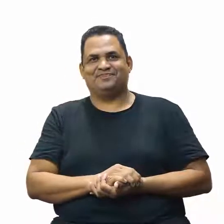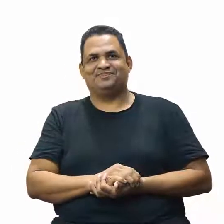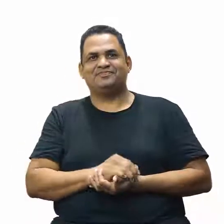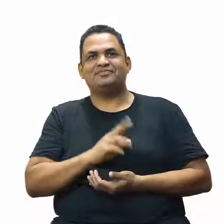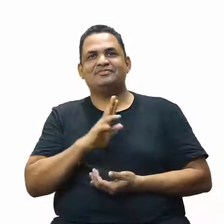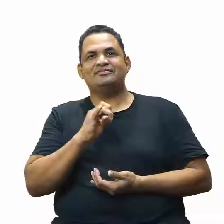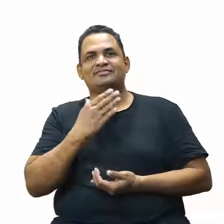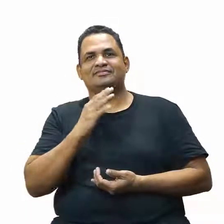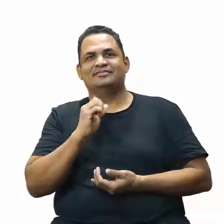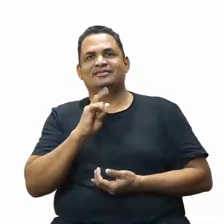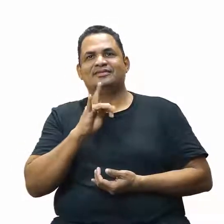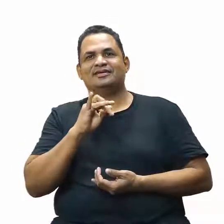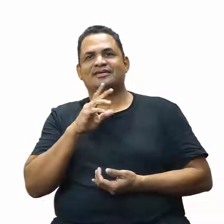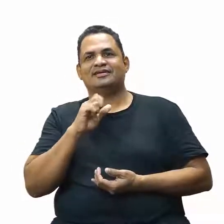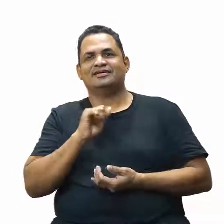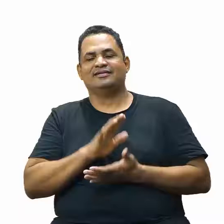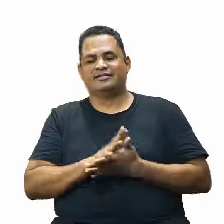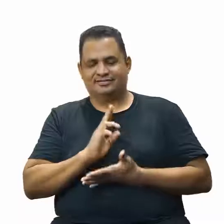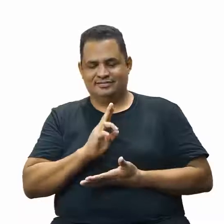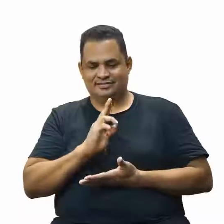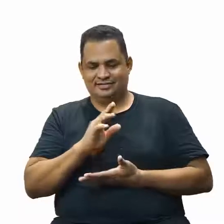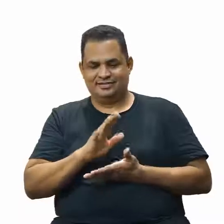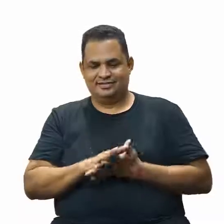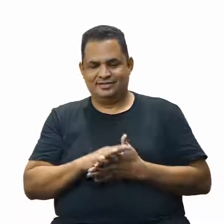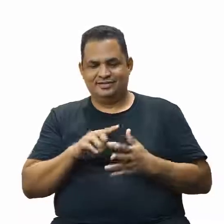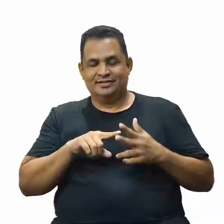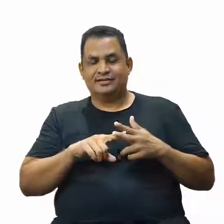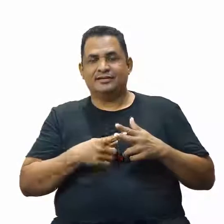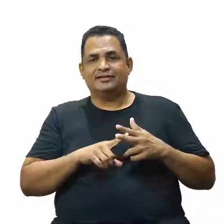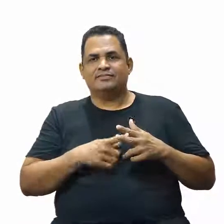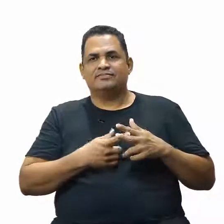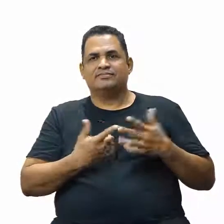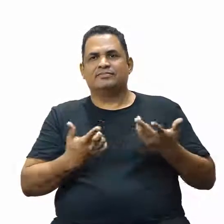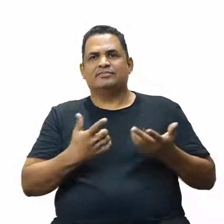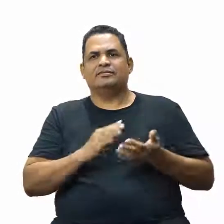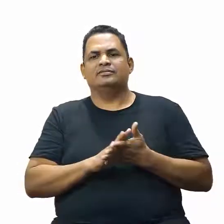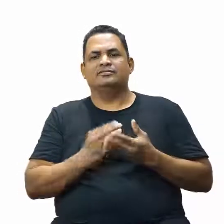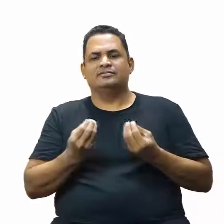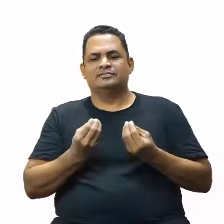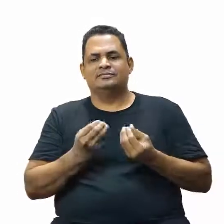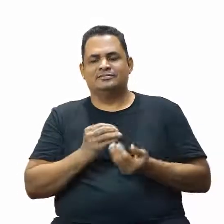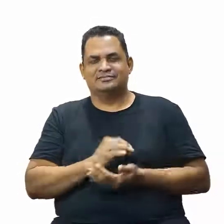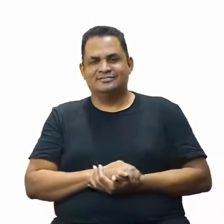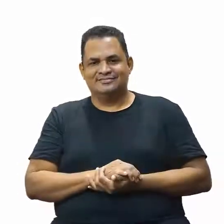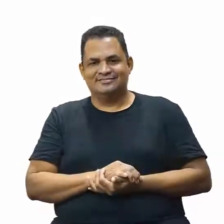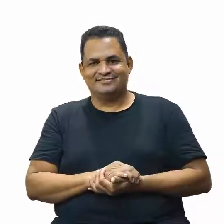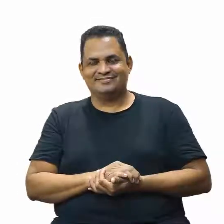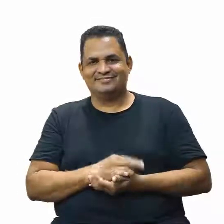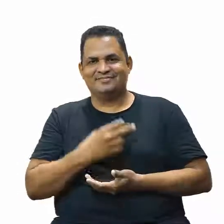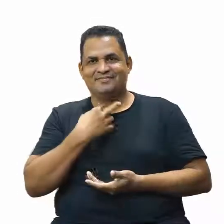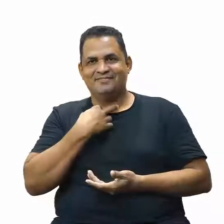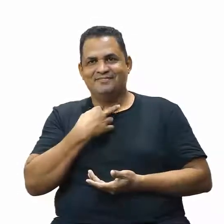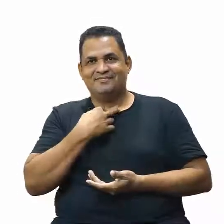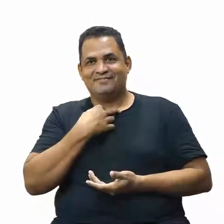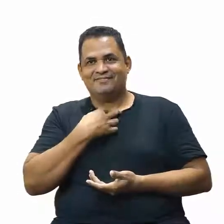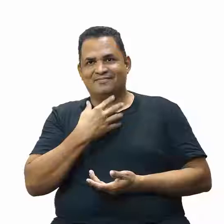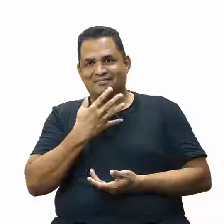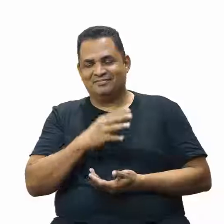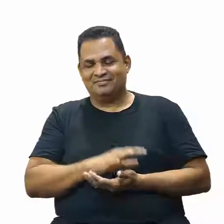aração e gradagem é um processo mecânico. Professor, o senhor não falou que não se usa aração e